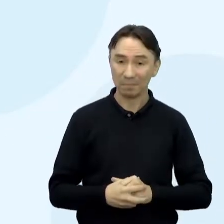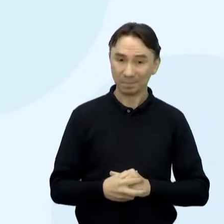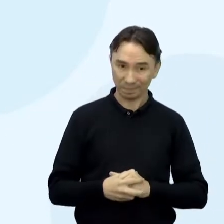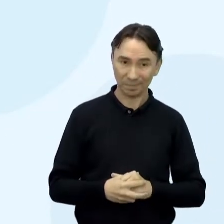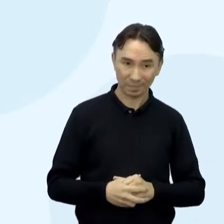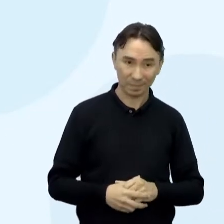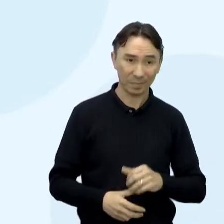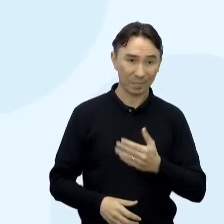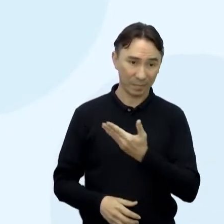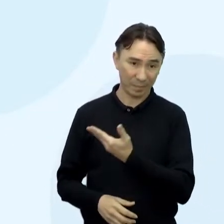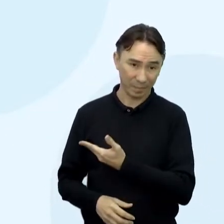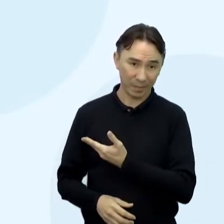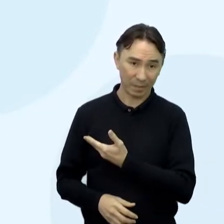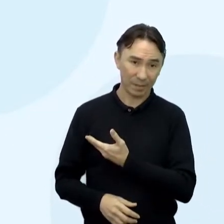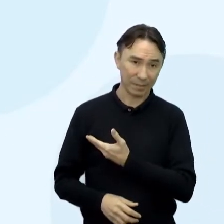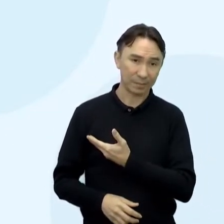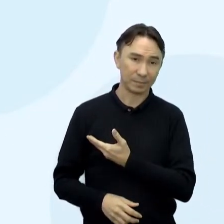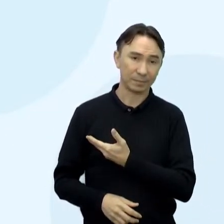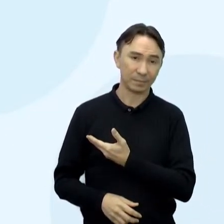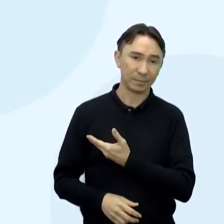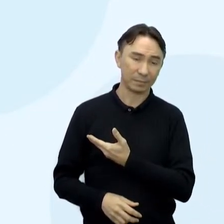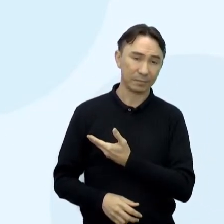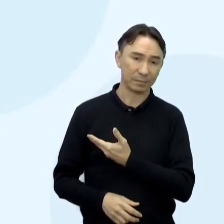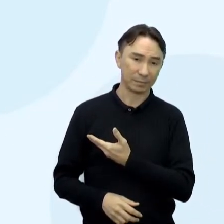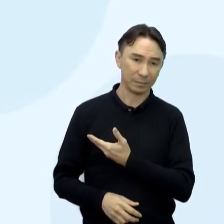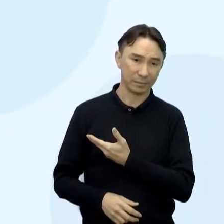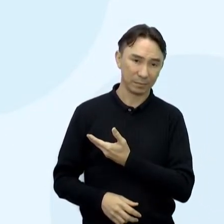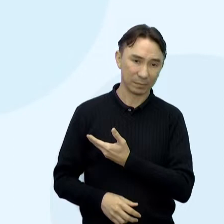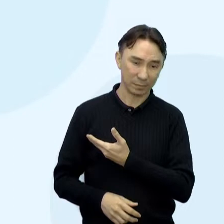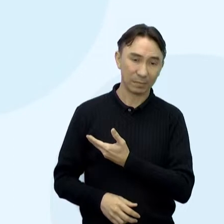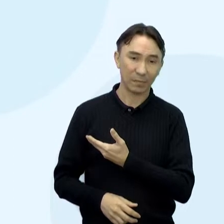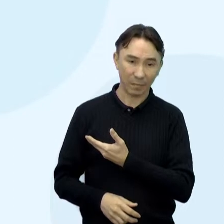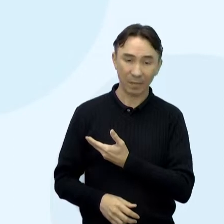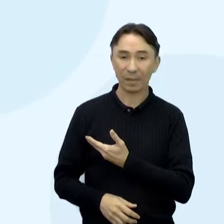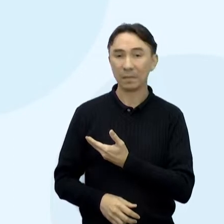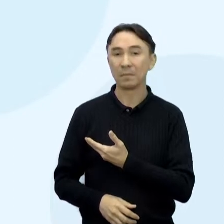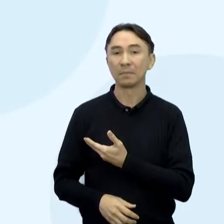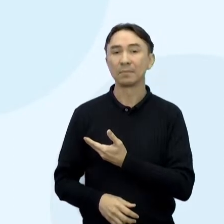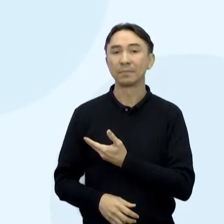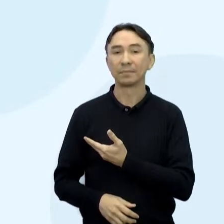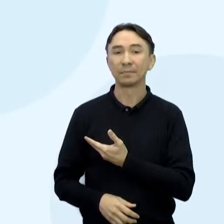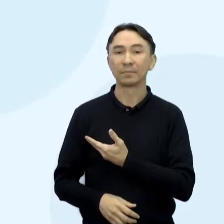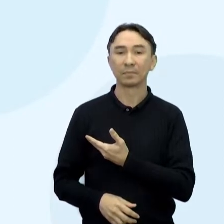Nega símbolo do ponto de vista da simbologia, ou